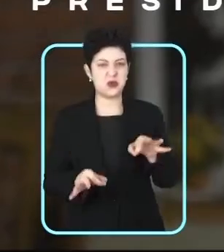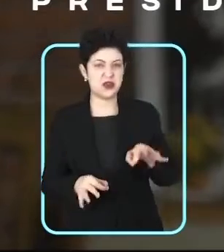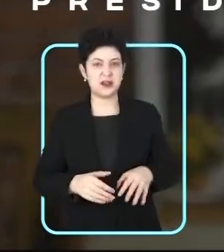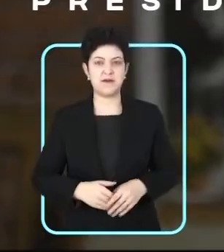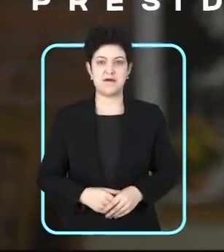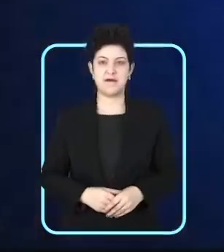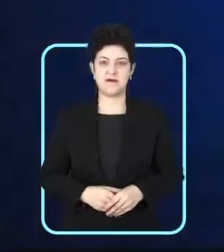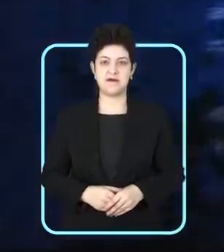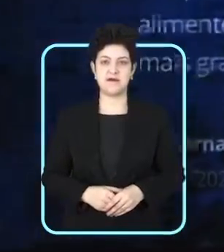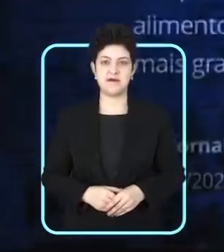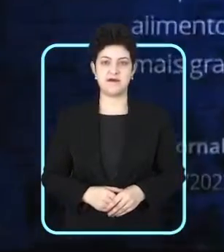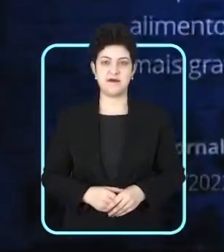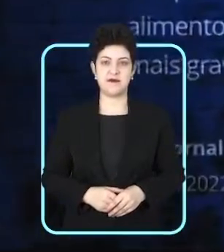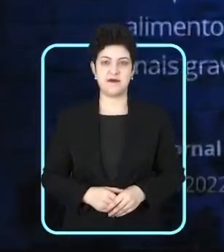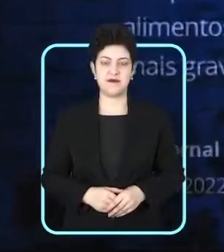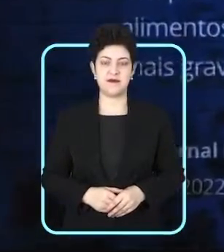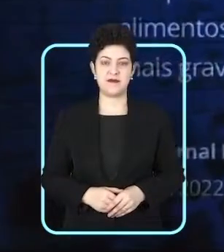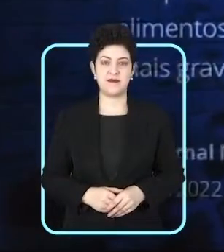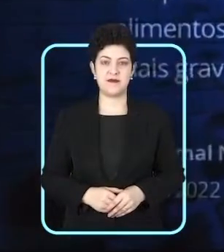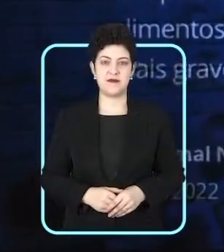e injustiças.